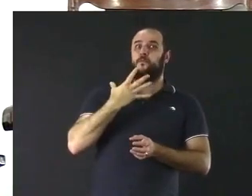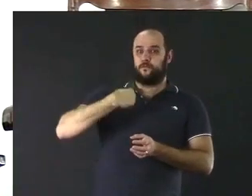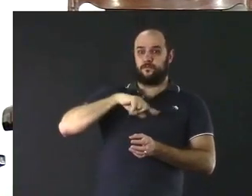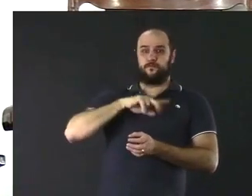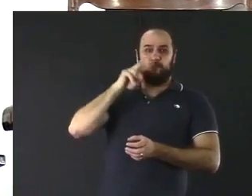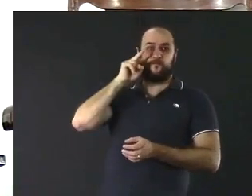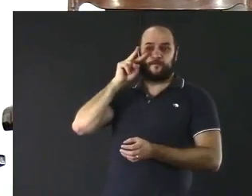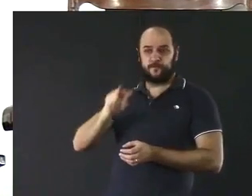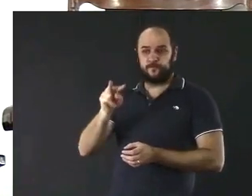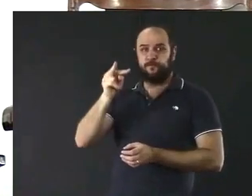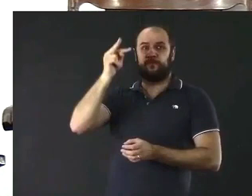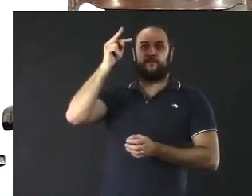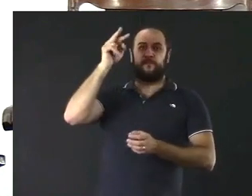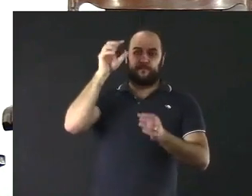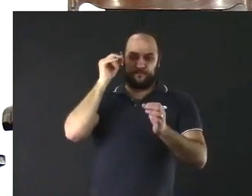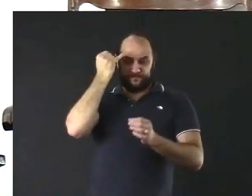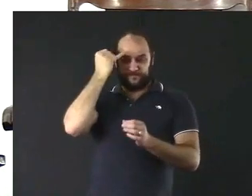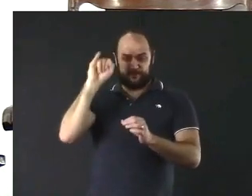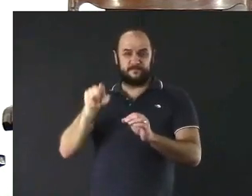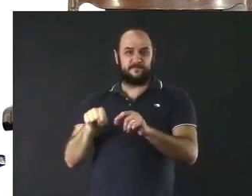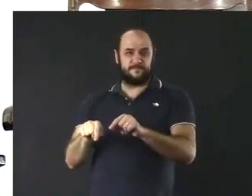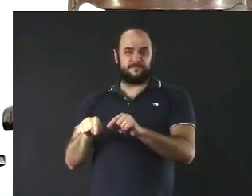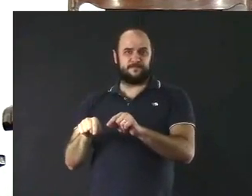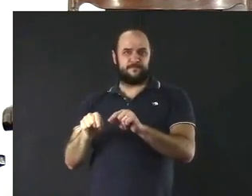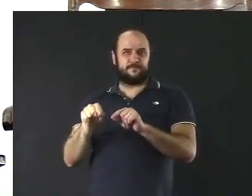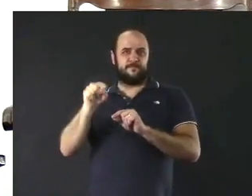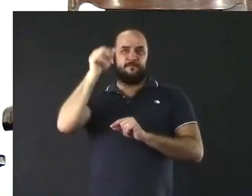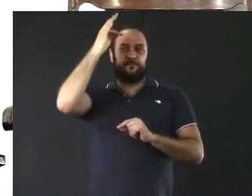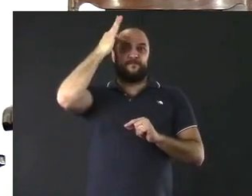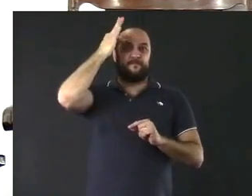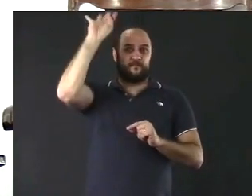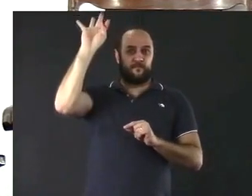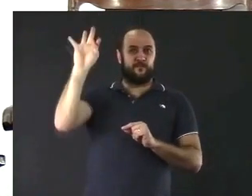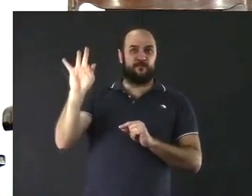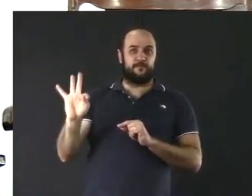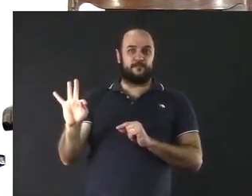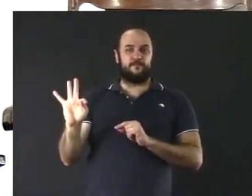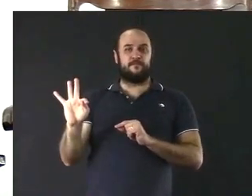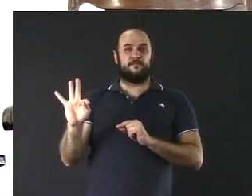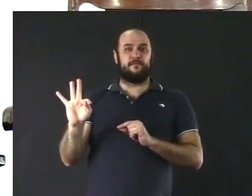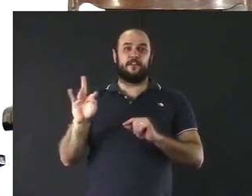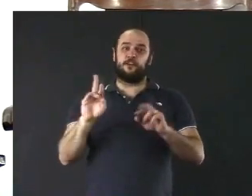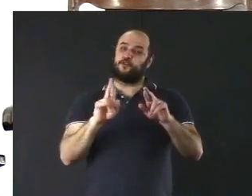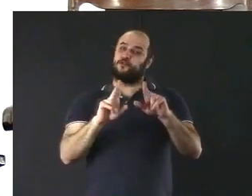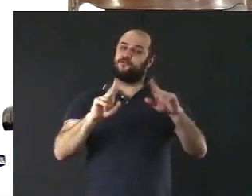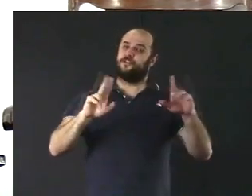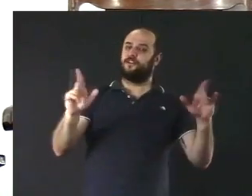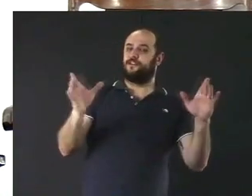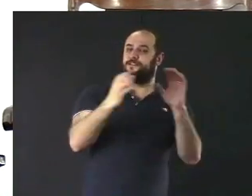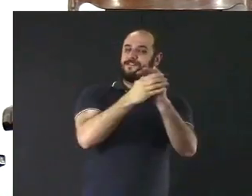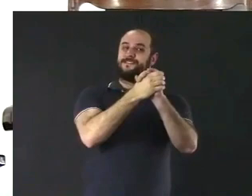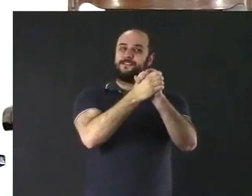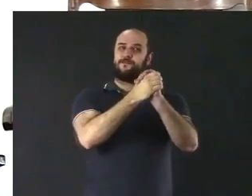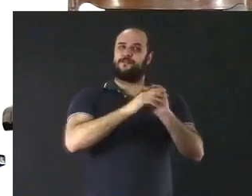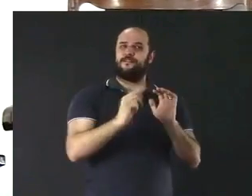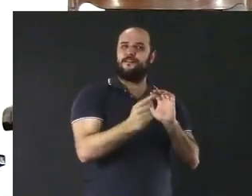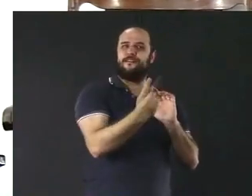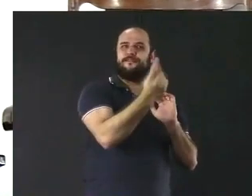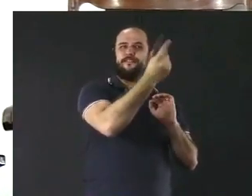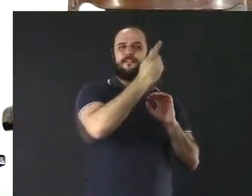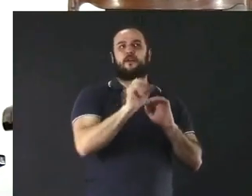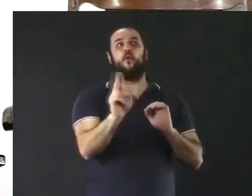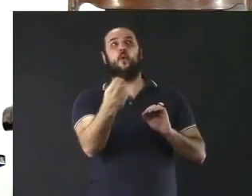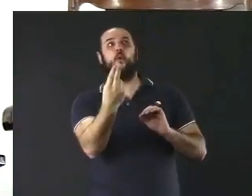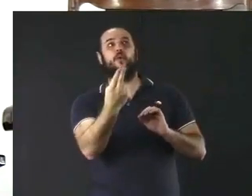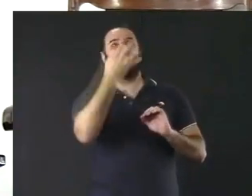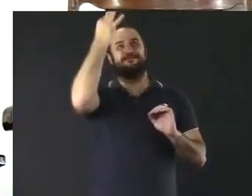não confundirmos a perseverança dos santos com a segurança eterna, ou aquela certeza